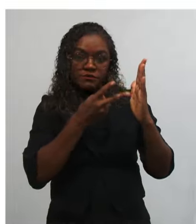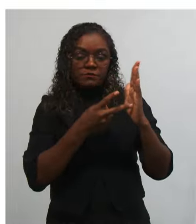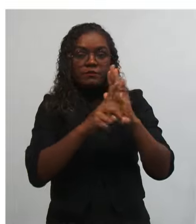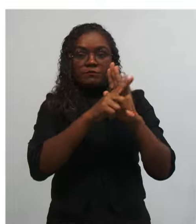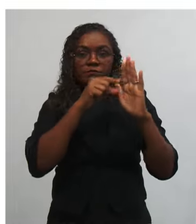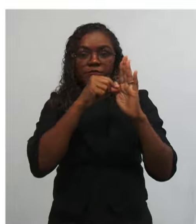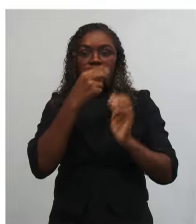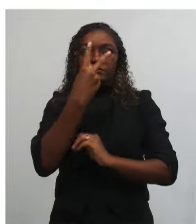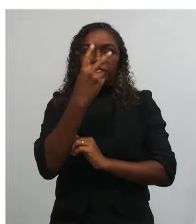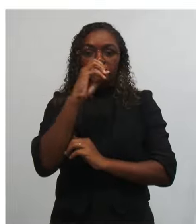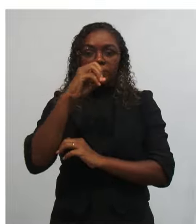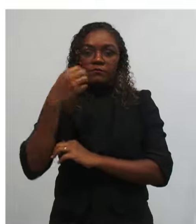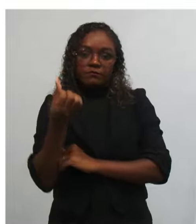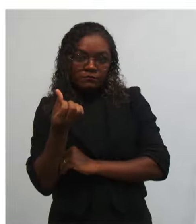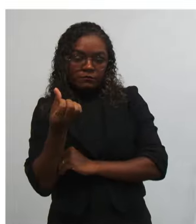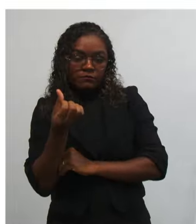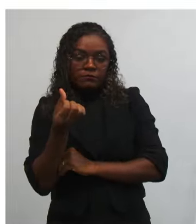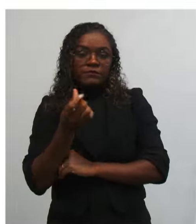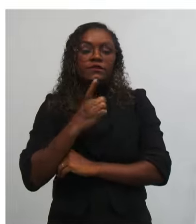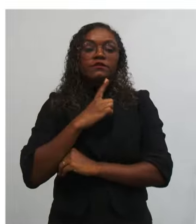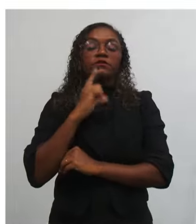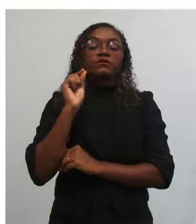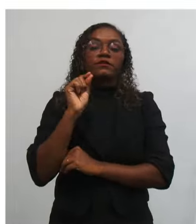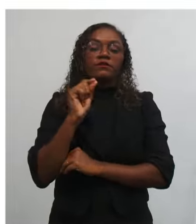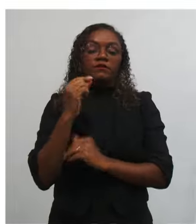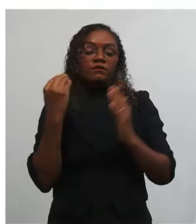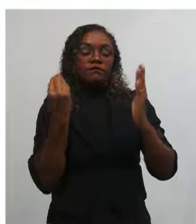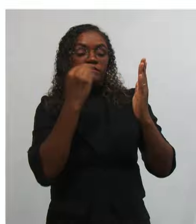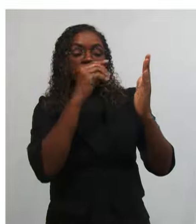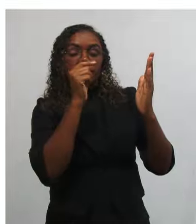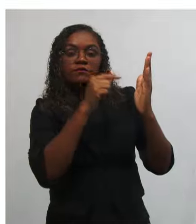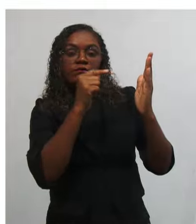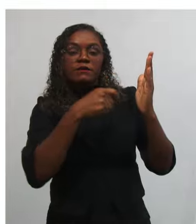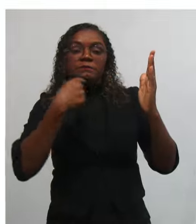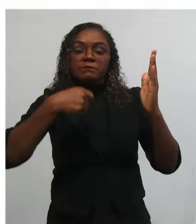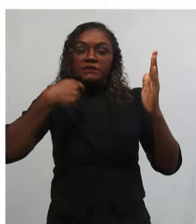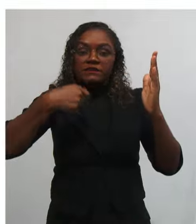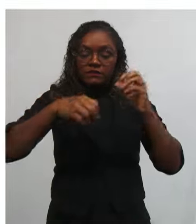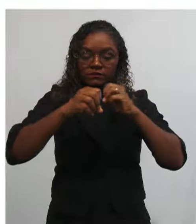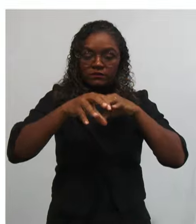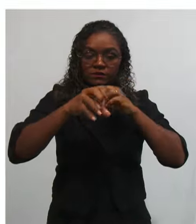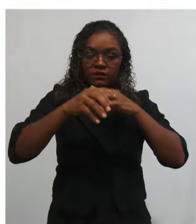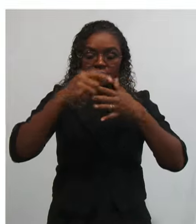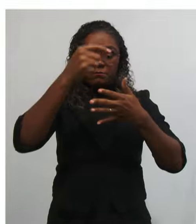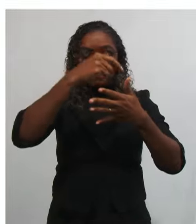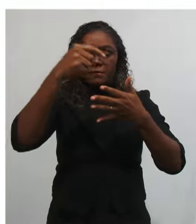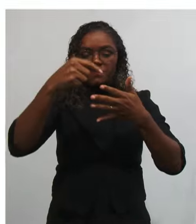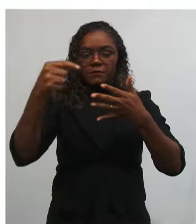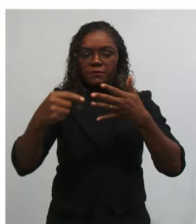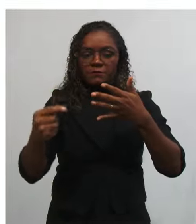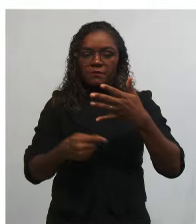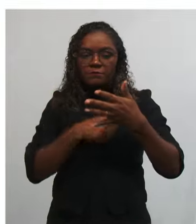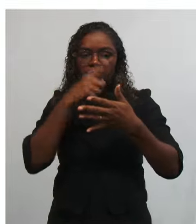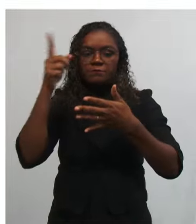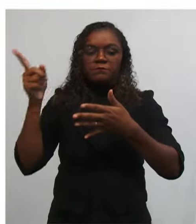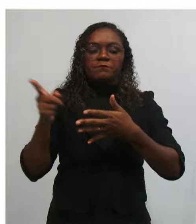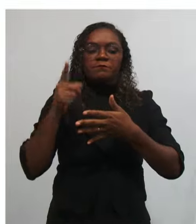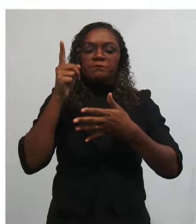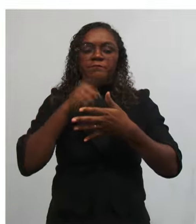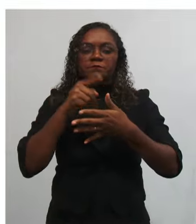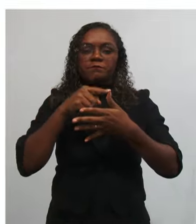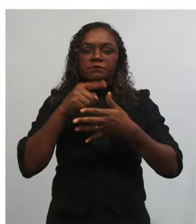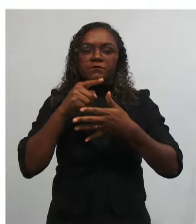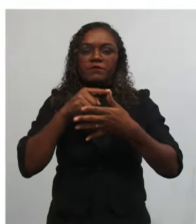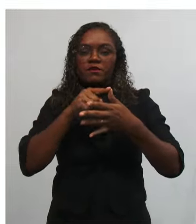206 fala que o ensino deve ser AD ministrado com base nesses princípios eu quero destacar alguns igualdade de